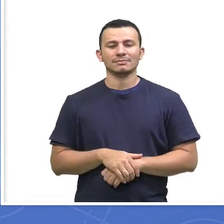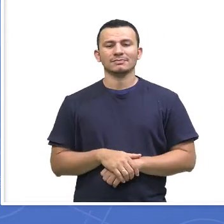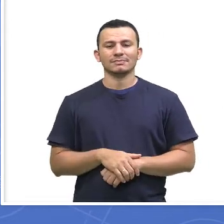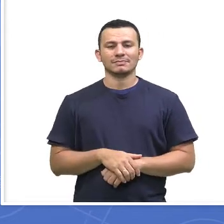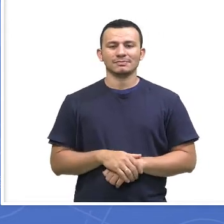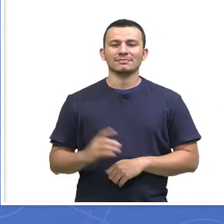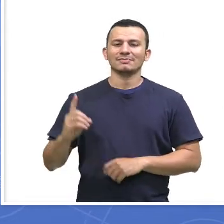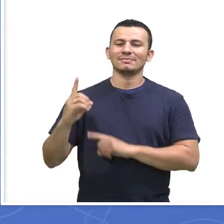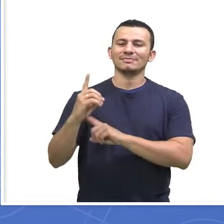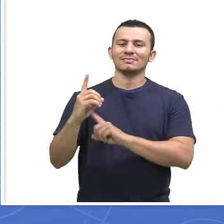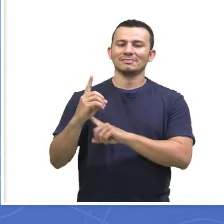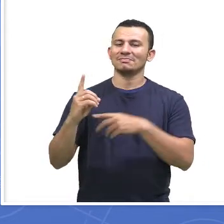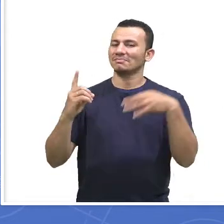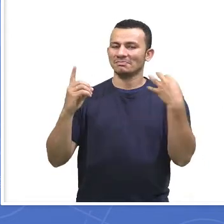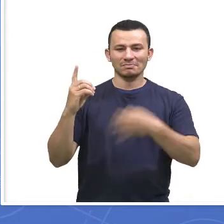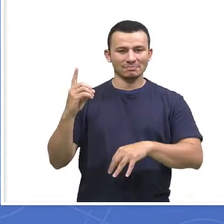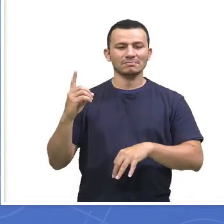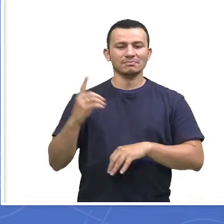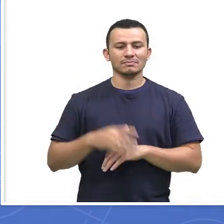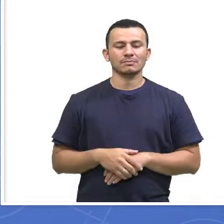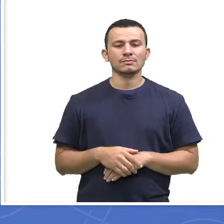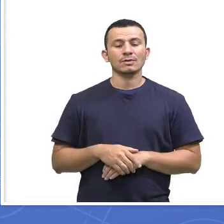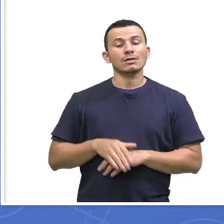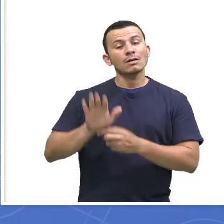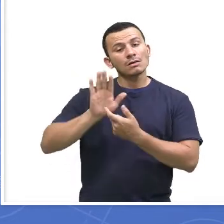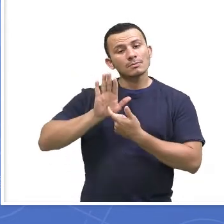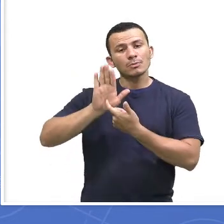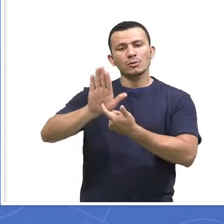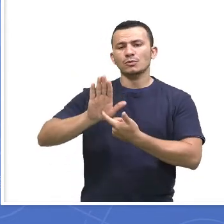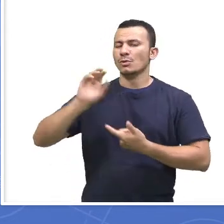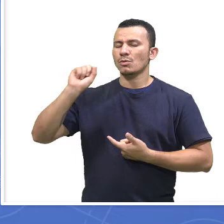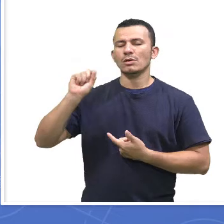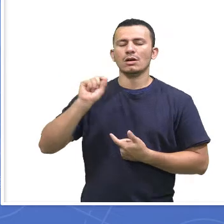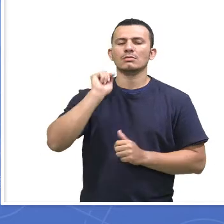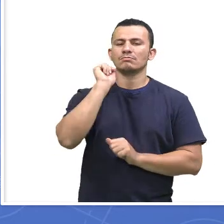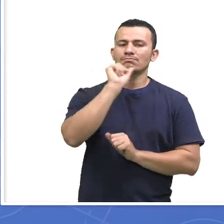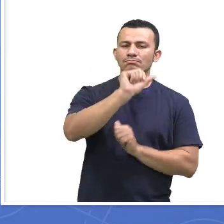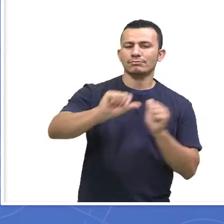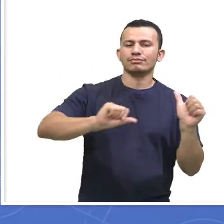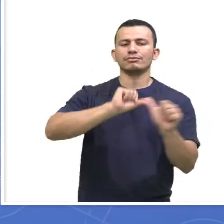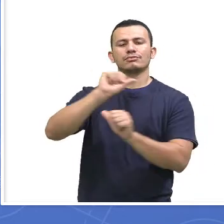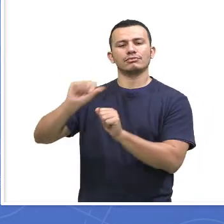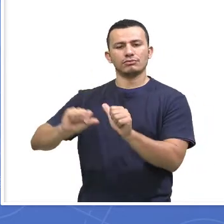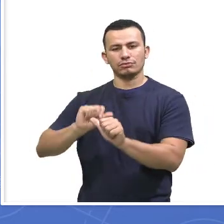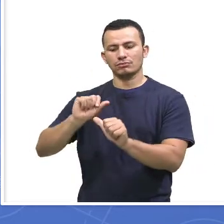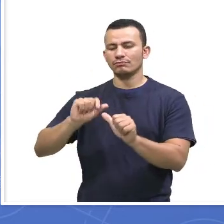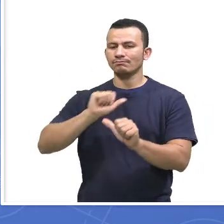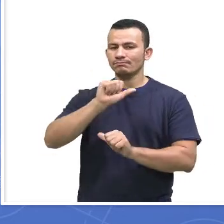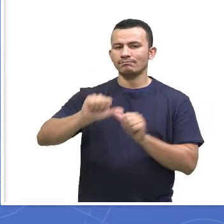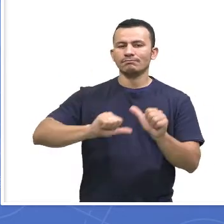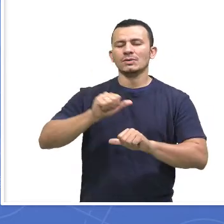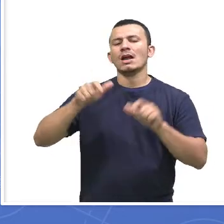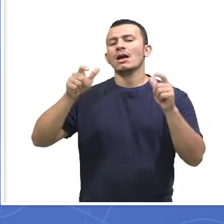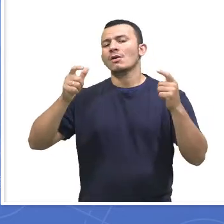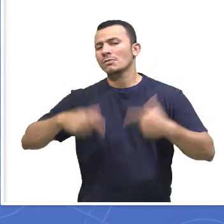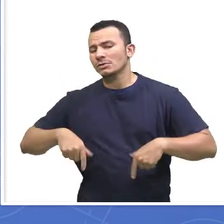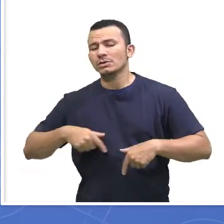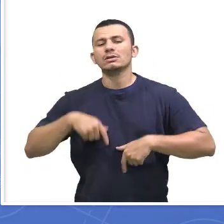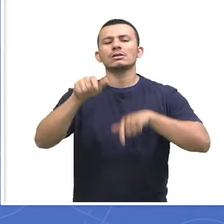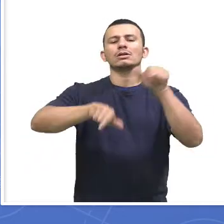Ela, ó, é a D. Representou o quê? Uma transformação na mentalidade